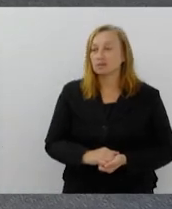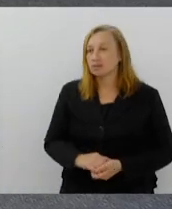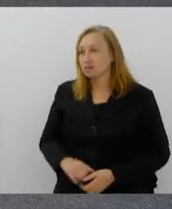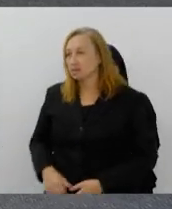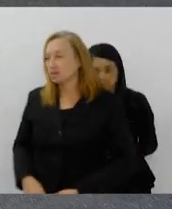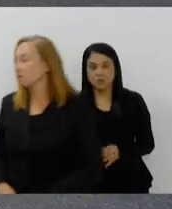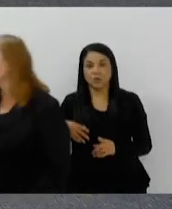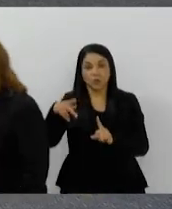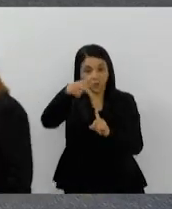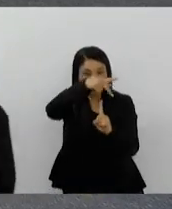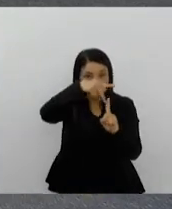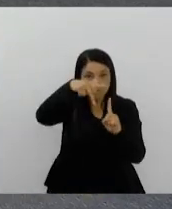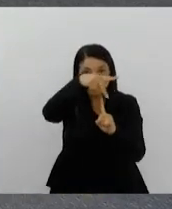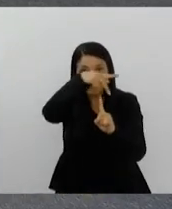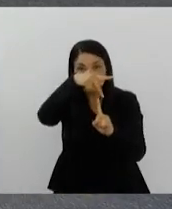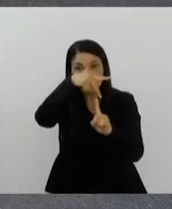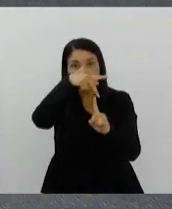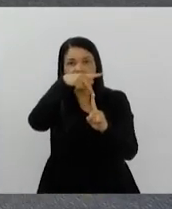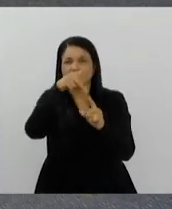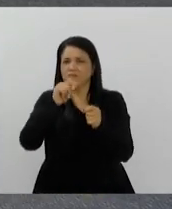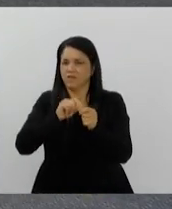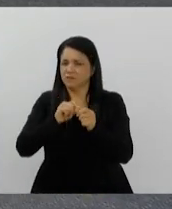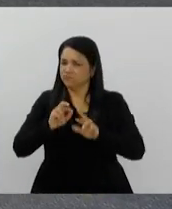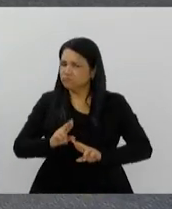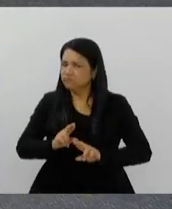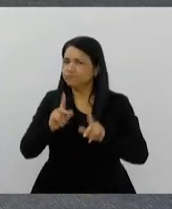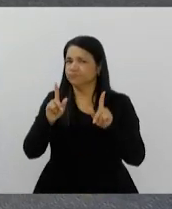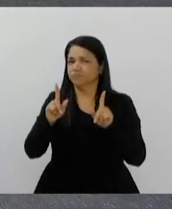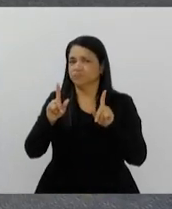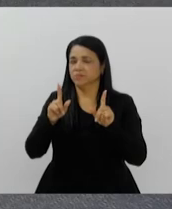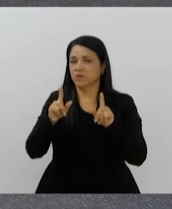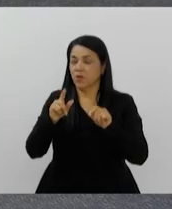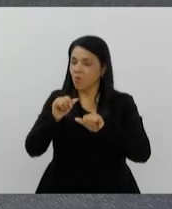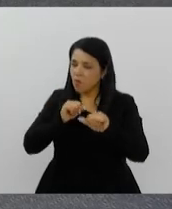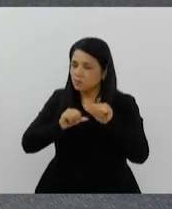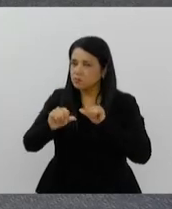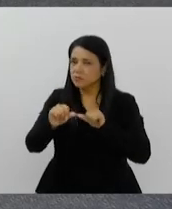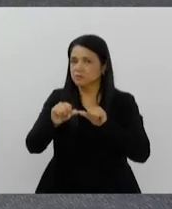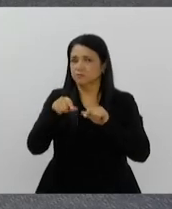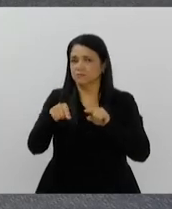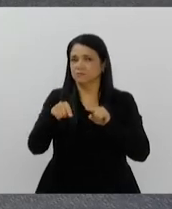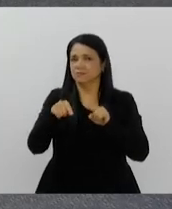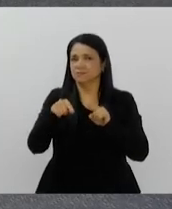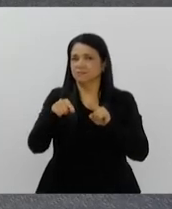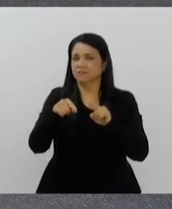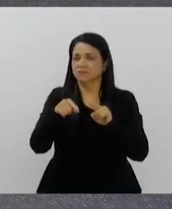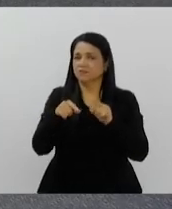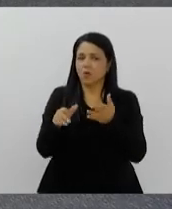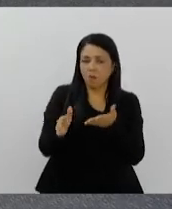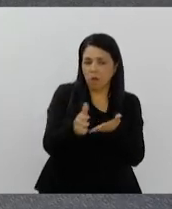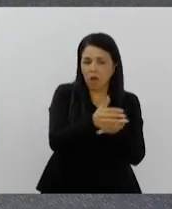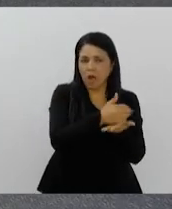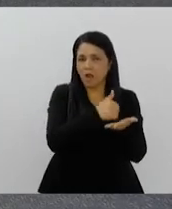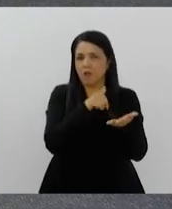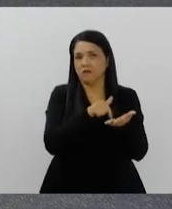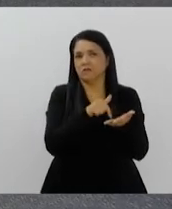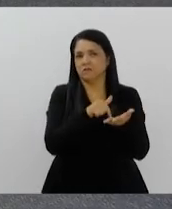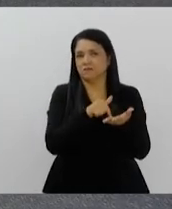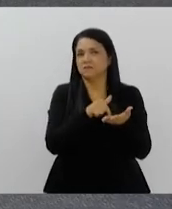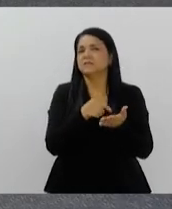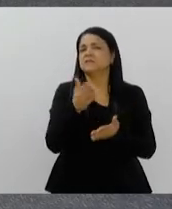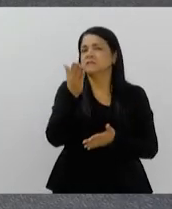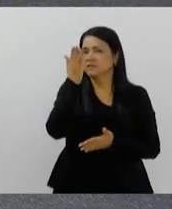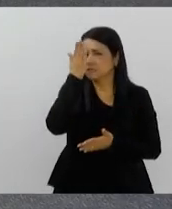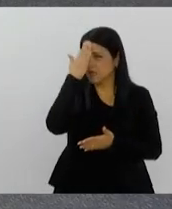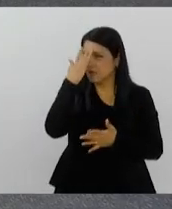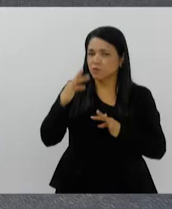o Rio Previdência está fazendo. Ao contrário, ele está visando só rentabilidade. Sabemos todos